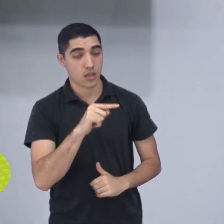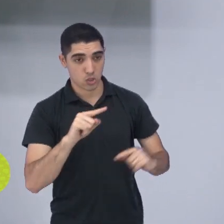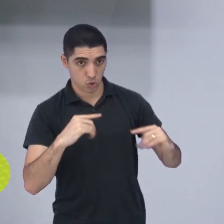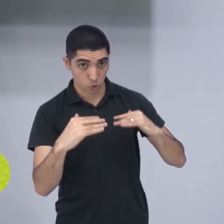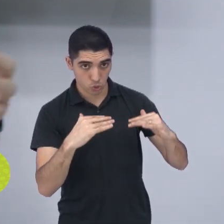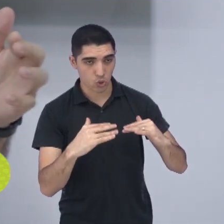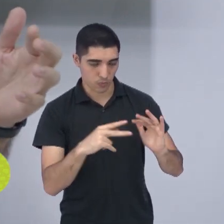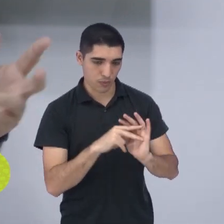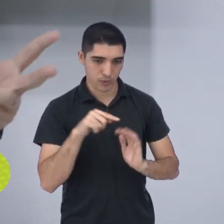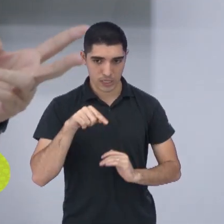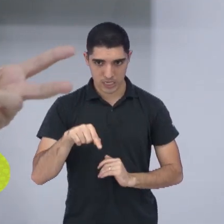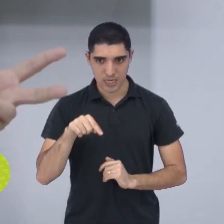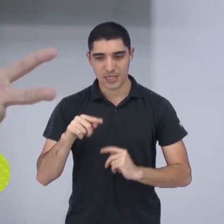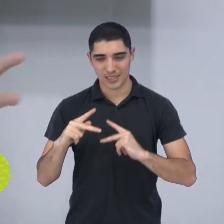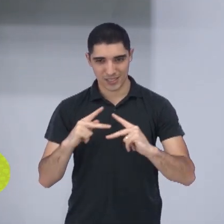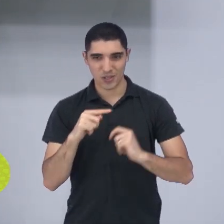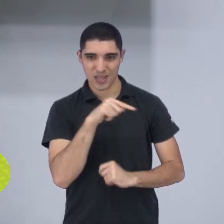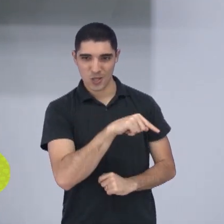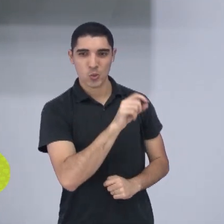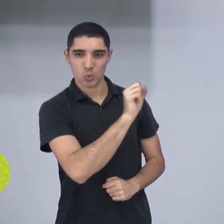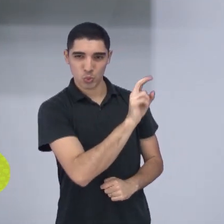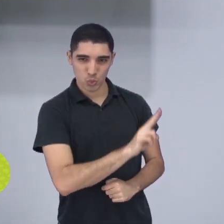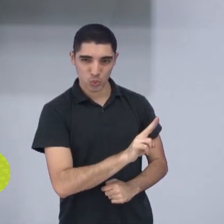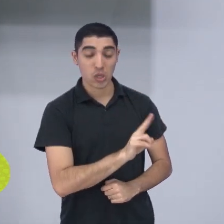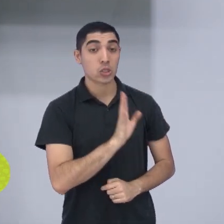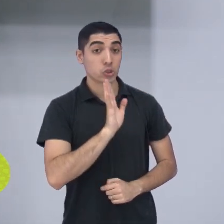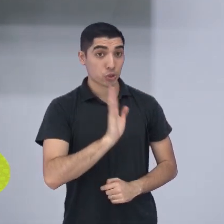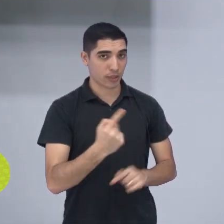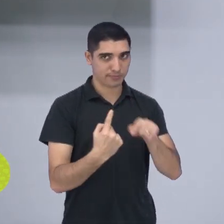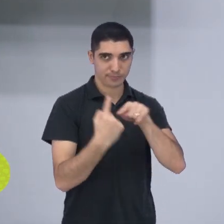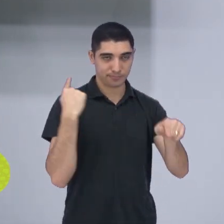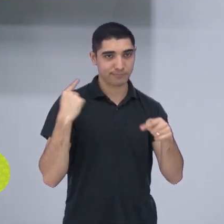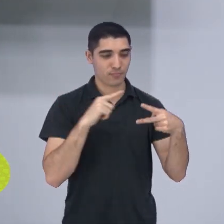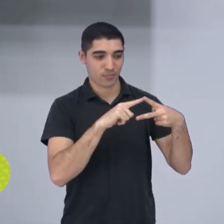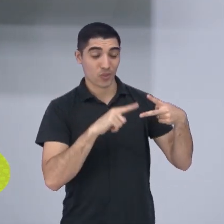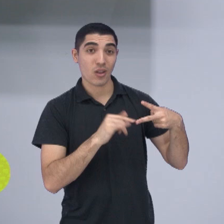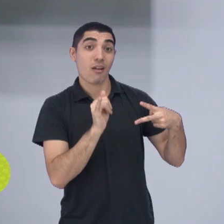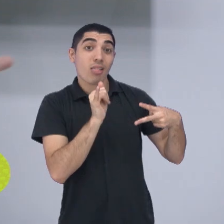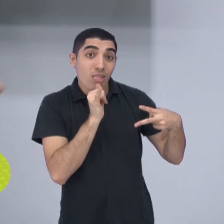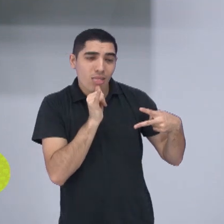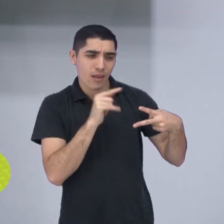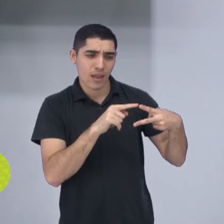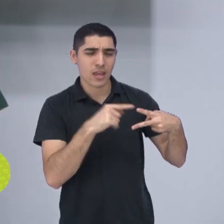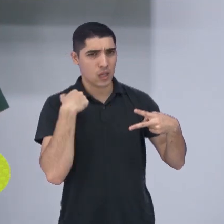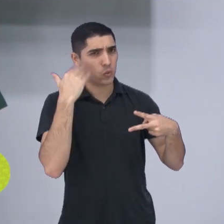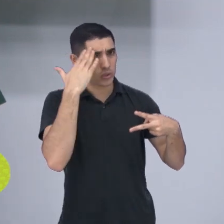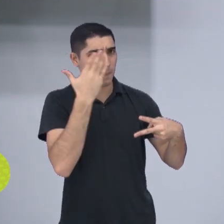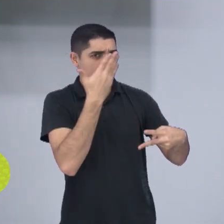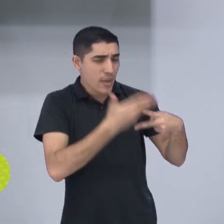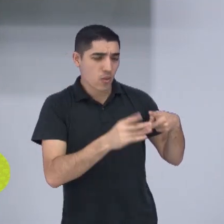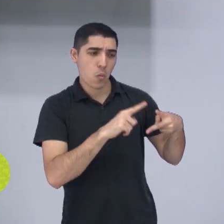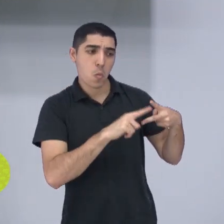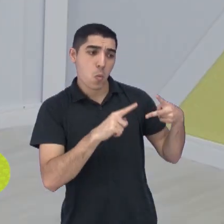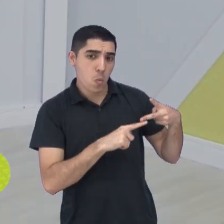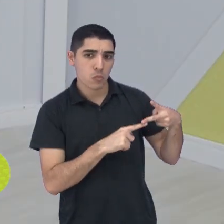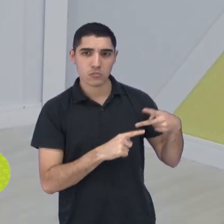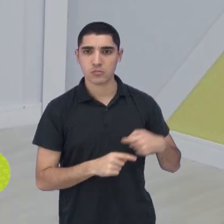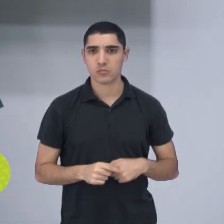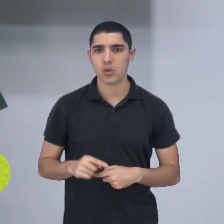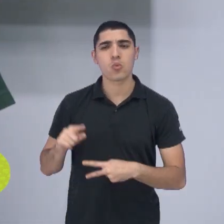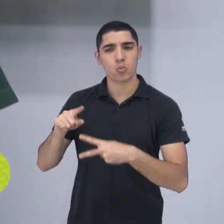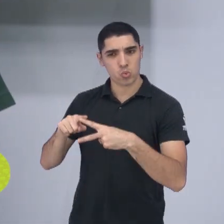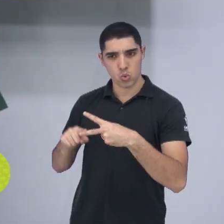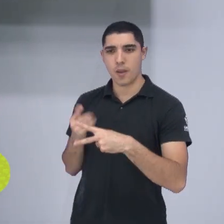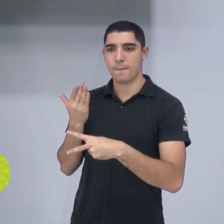Suzano, né? O São José jogou 2 jogos treinos contra o Suzano, acabou um deles, eu sei que perdeu, o outro eu não sei, mas acredito que deve ter... Perdeu